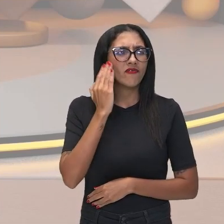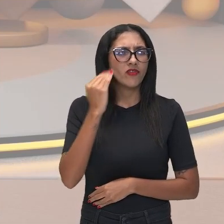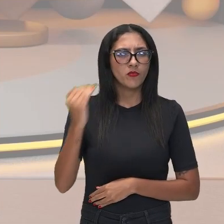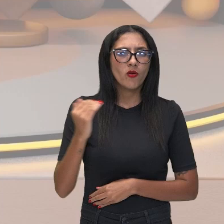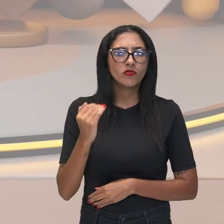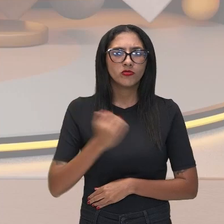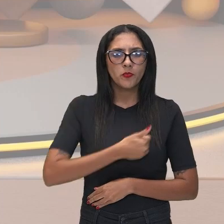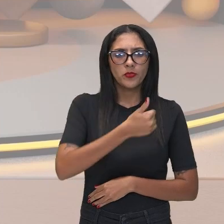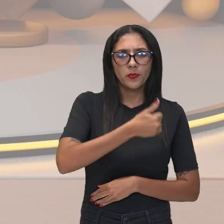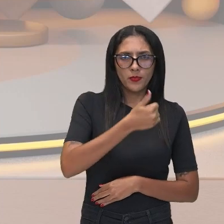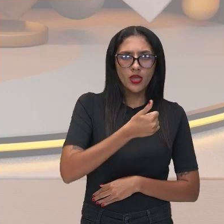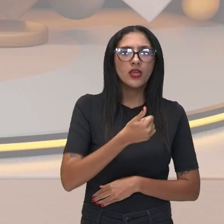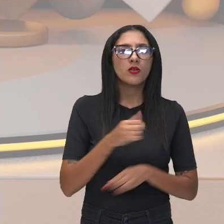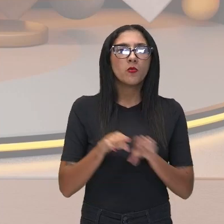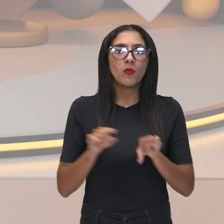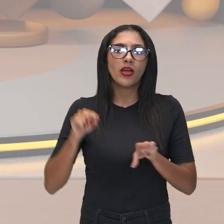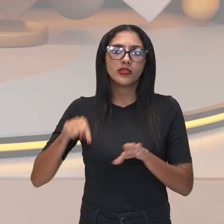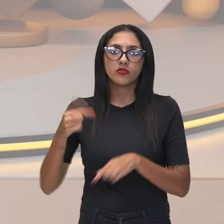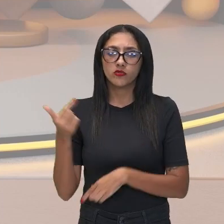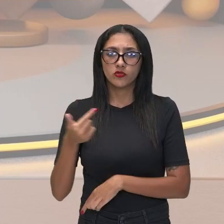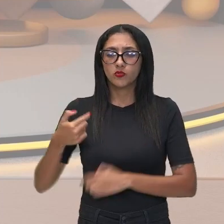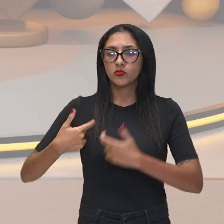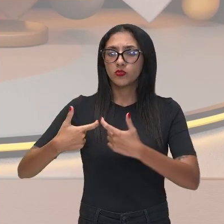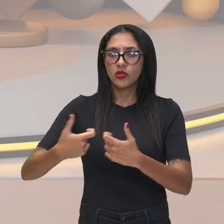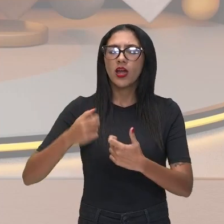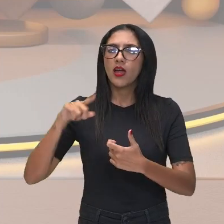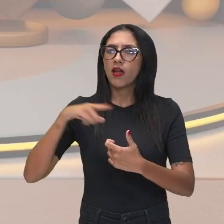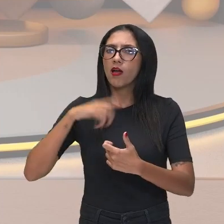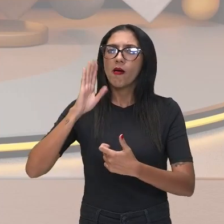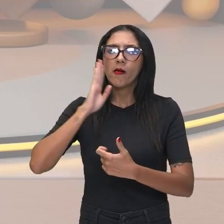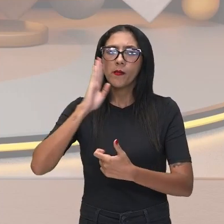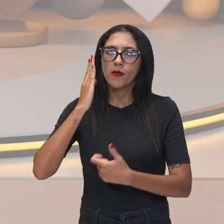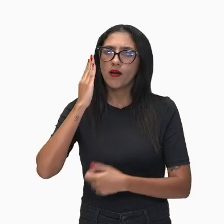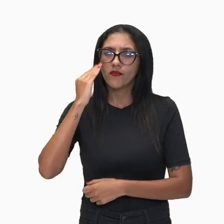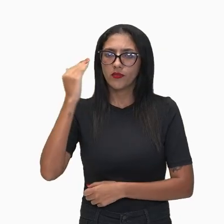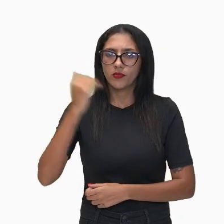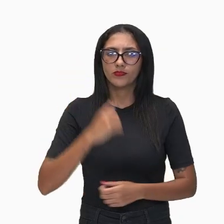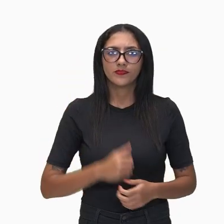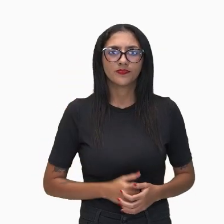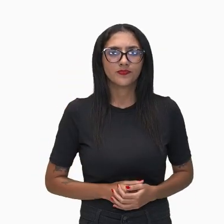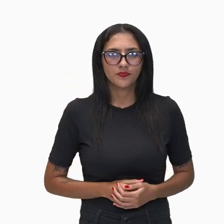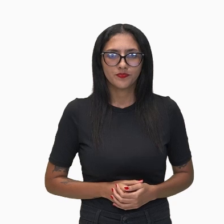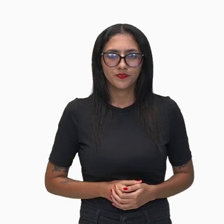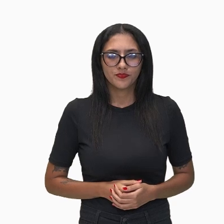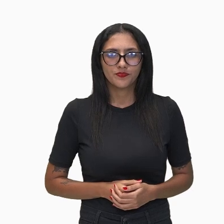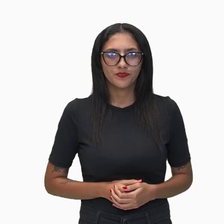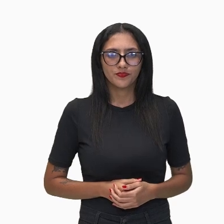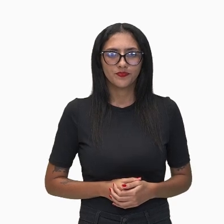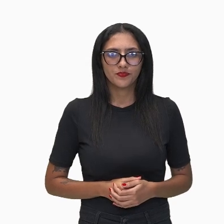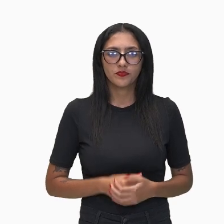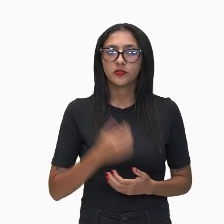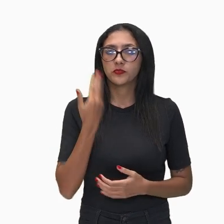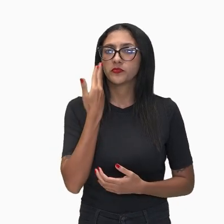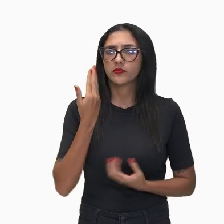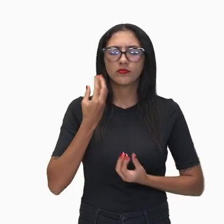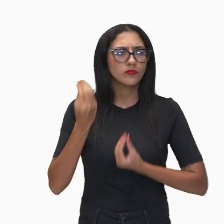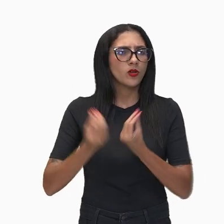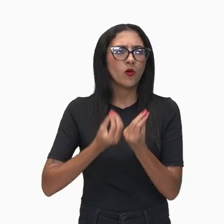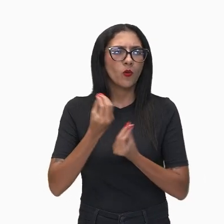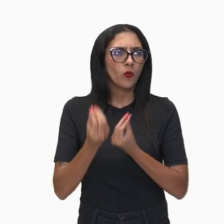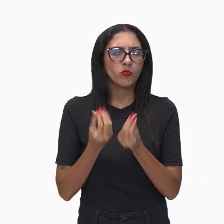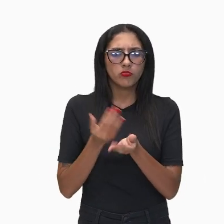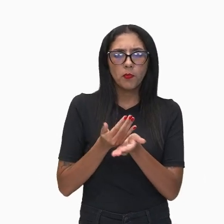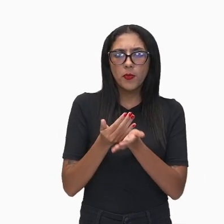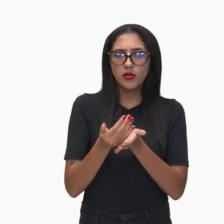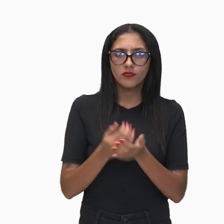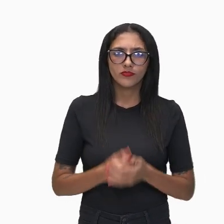dois conflitos aí mundiais, né? Vamos a alguns dados, começando pelo desenvolvimento da Segunda Guerra